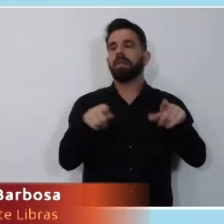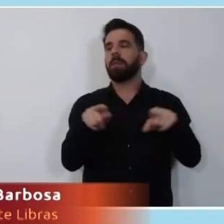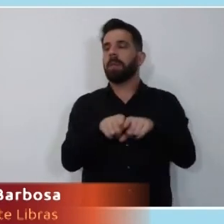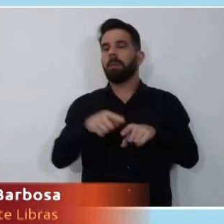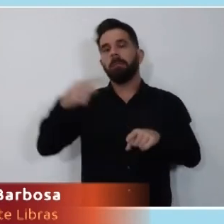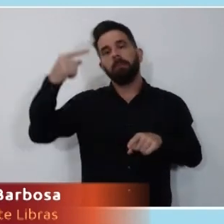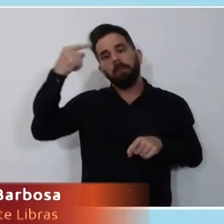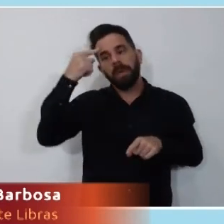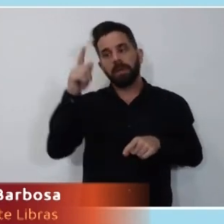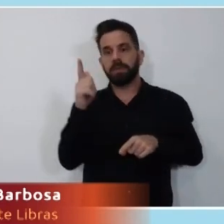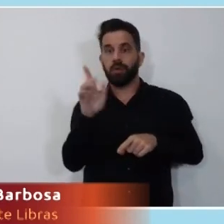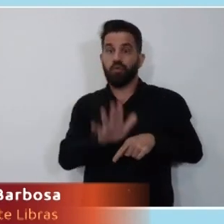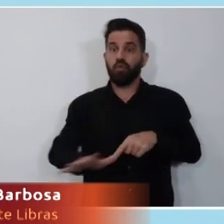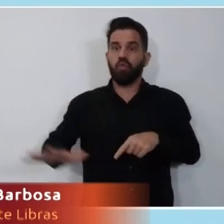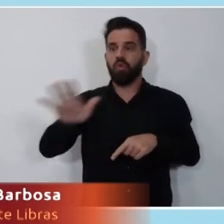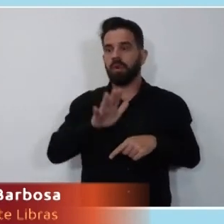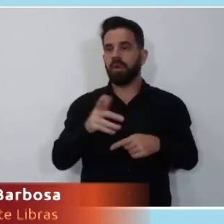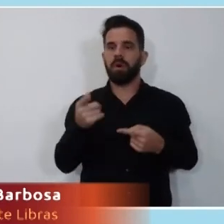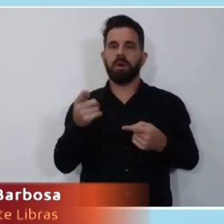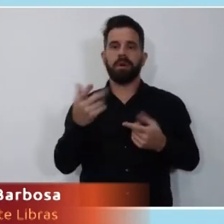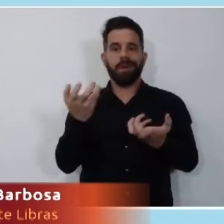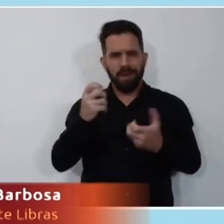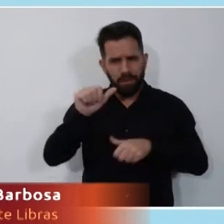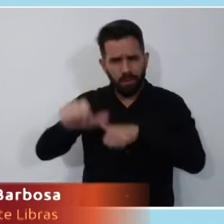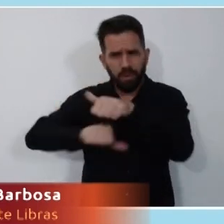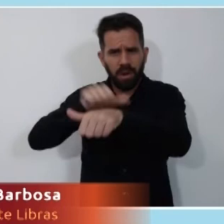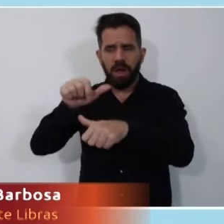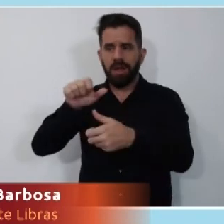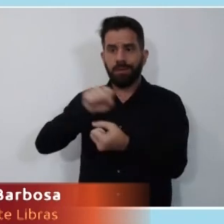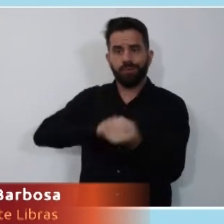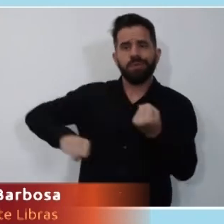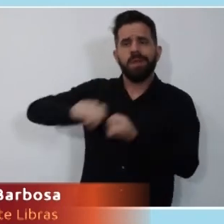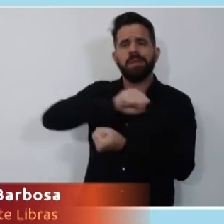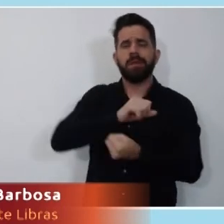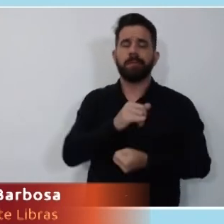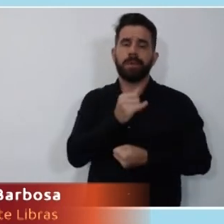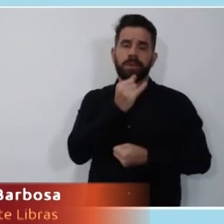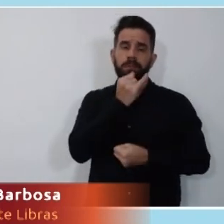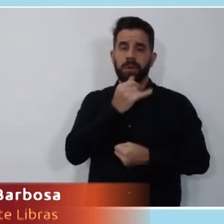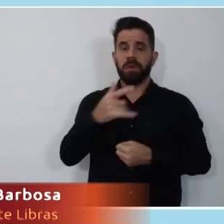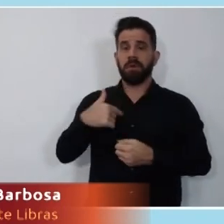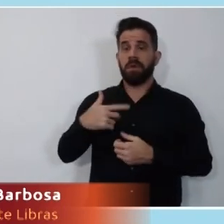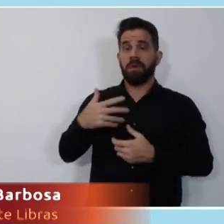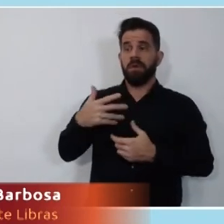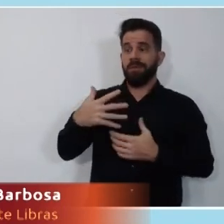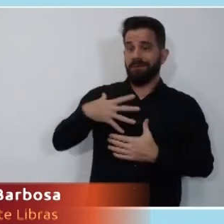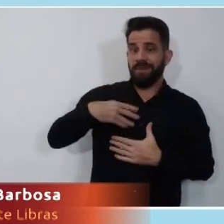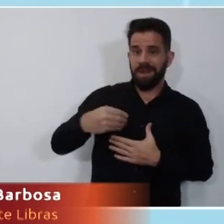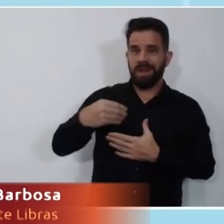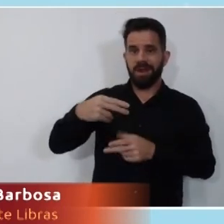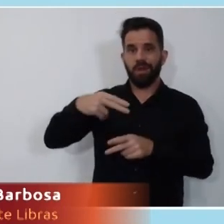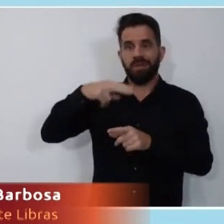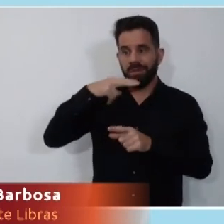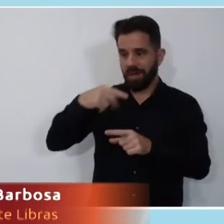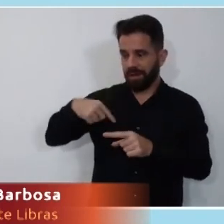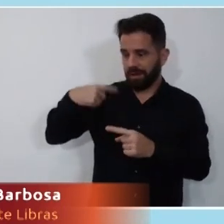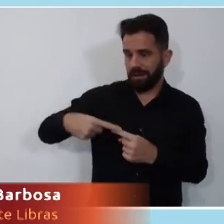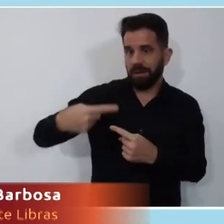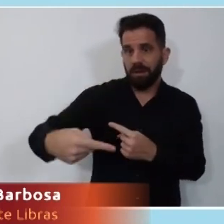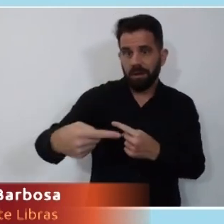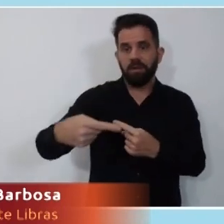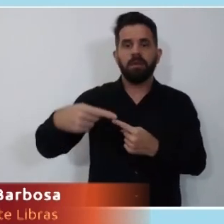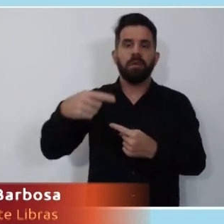mobilidade sustentável. O que é sustentável? Que eu, meus filhos, meus netos, eles possam aproveitar do espaço,